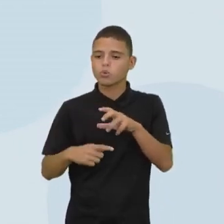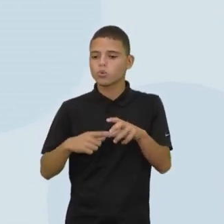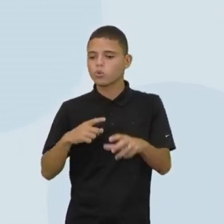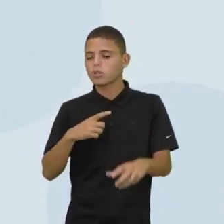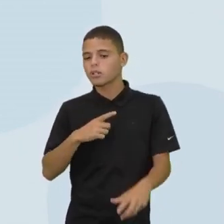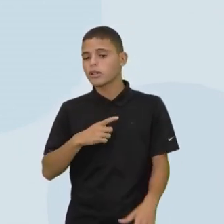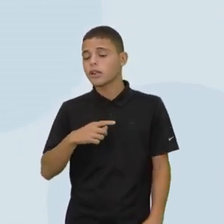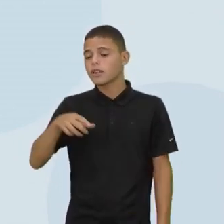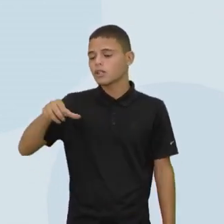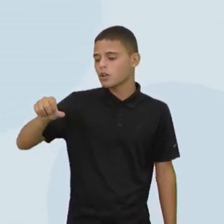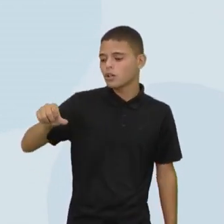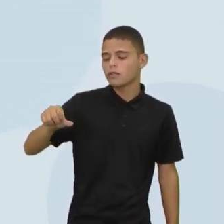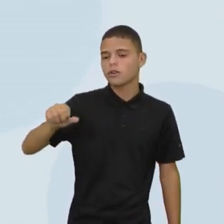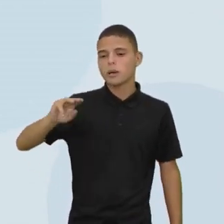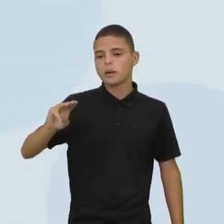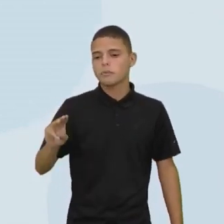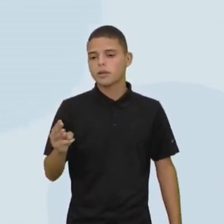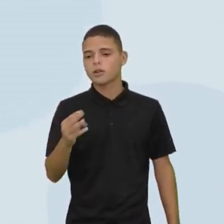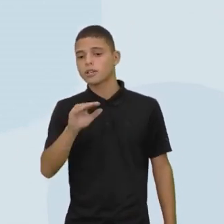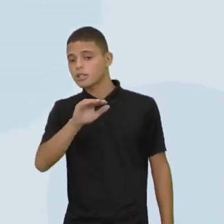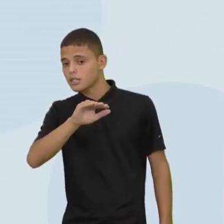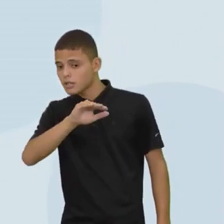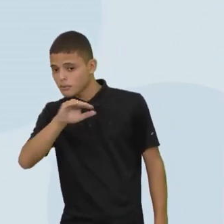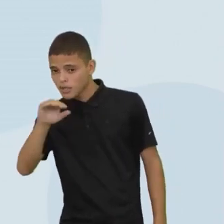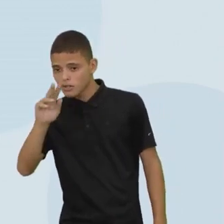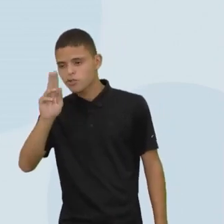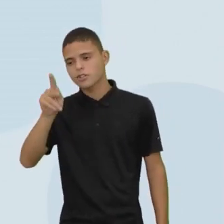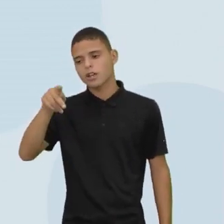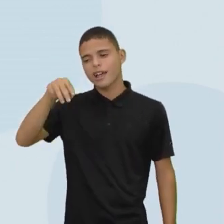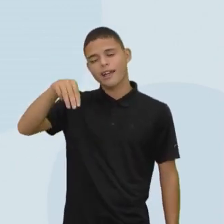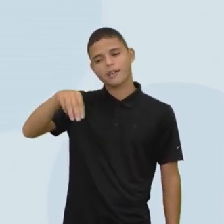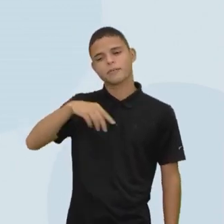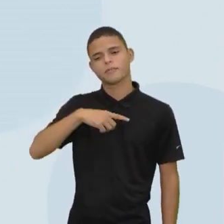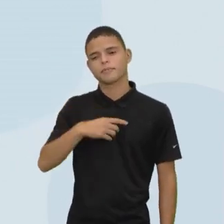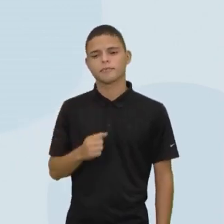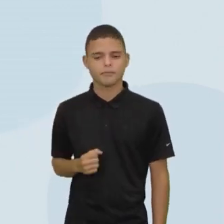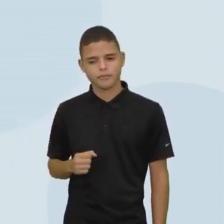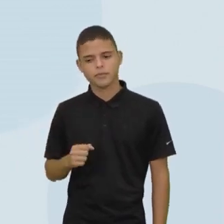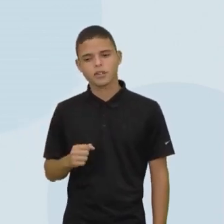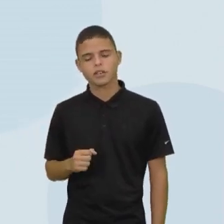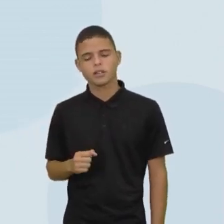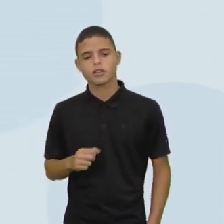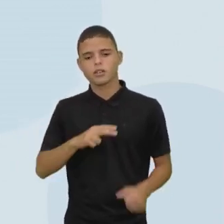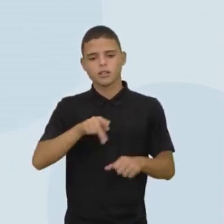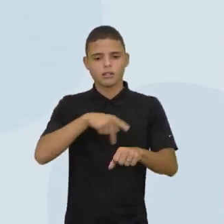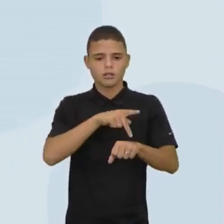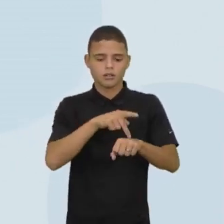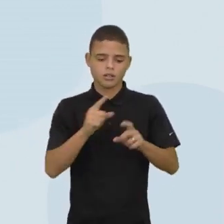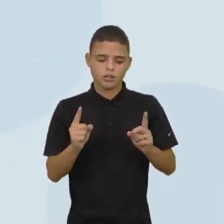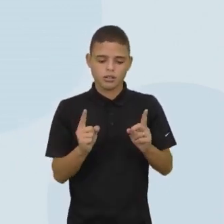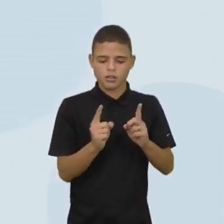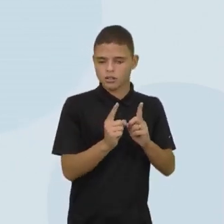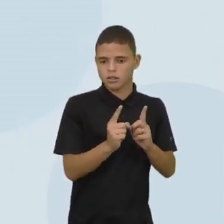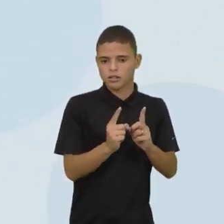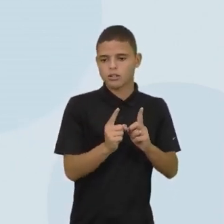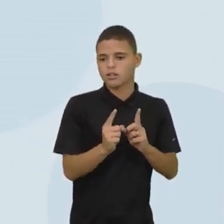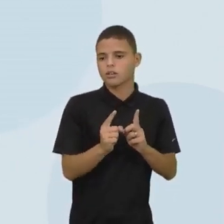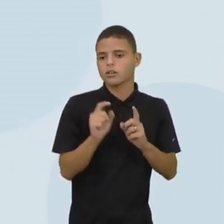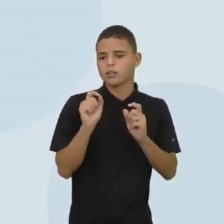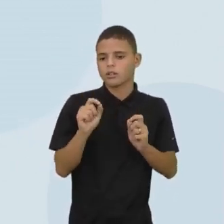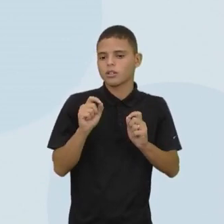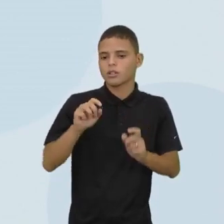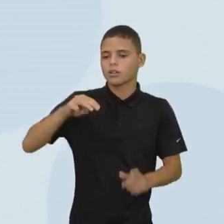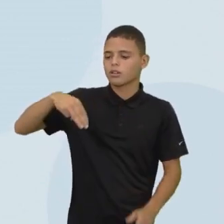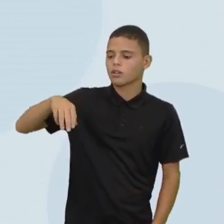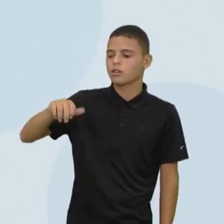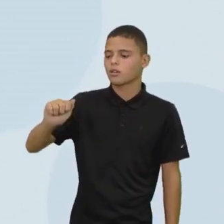de quilômetros quadrados, né? E o país com menor território é as Ilhas Maldivas aí, né? Que nós